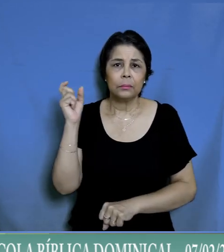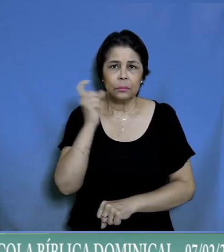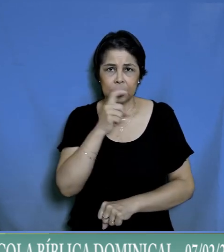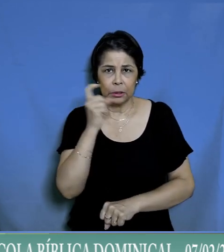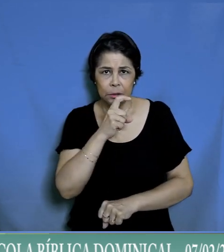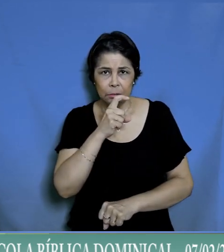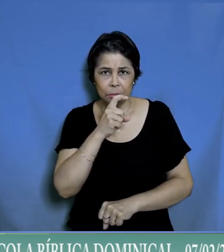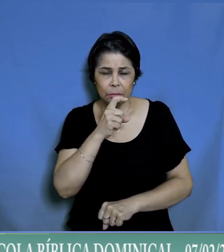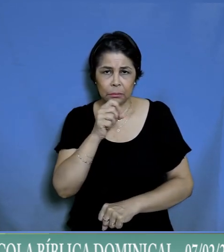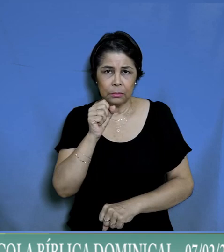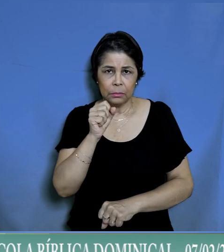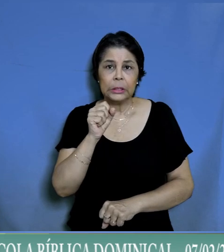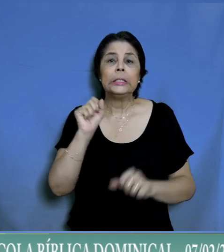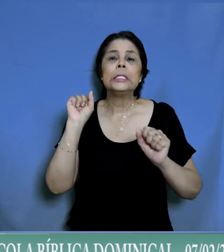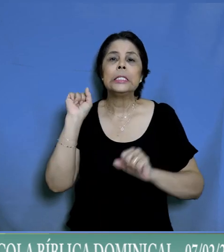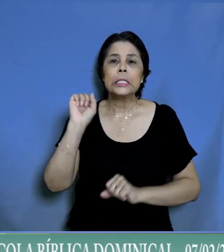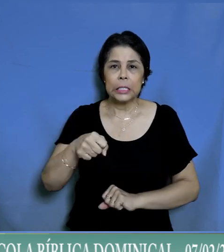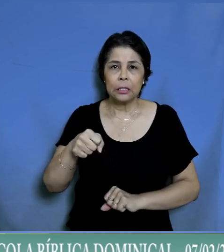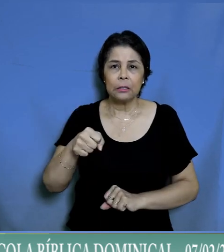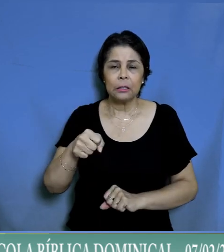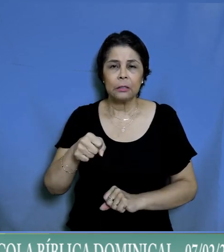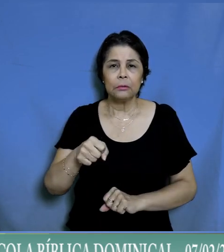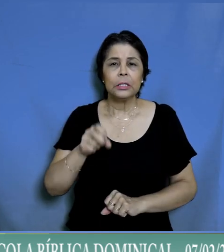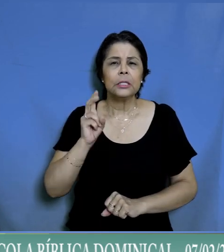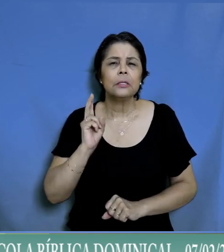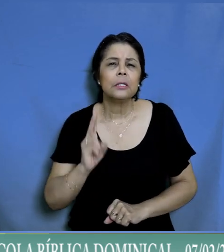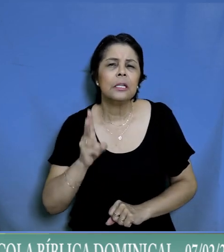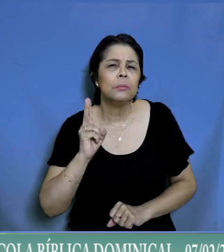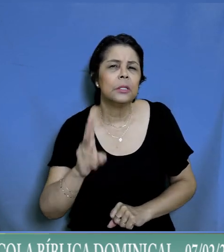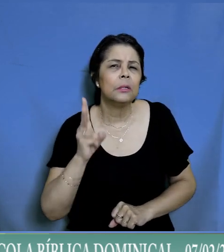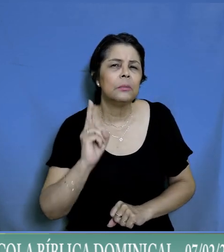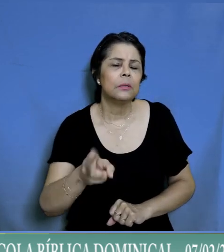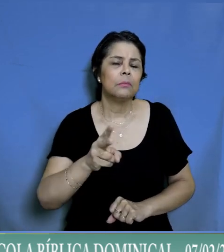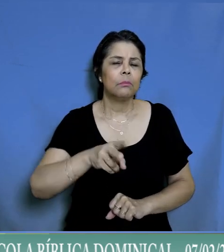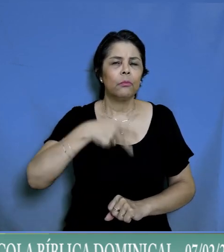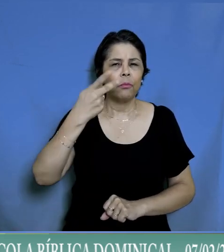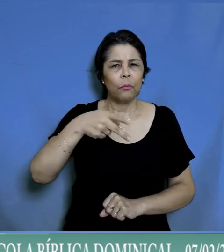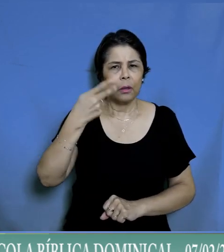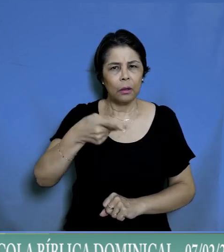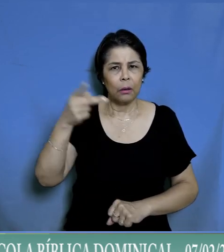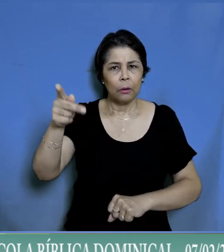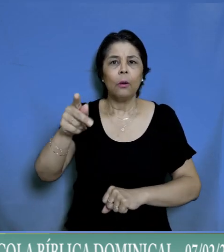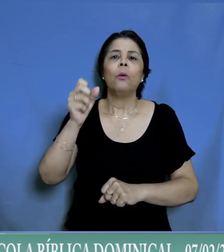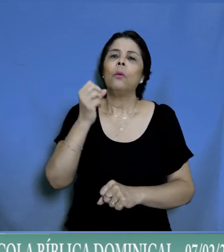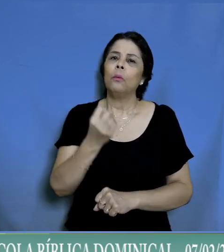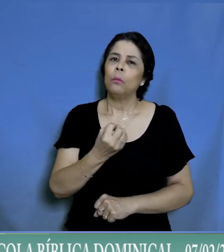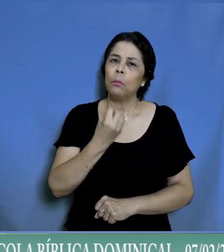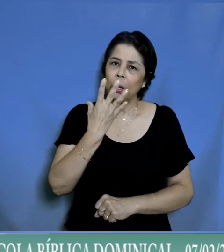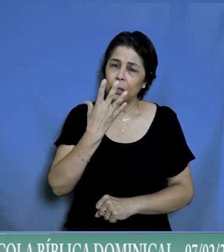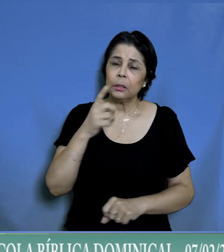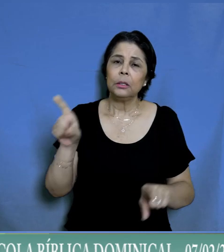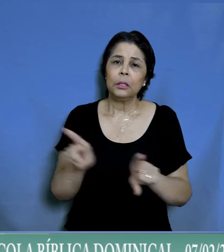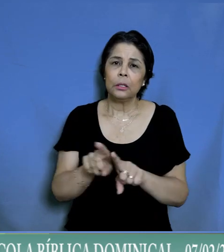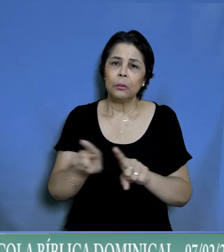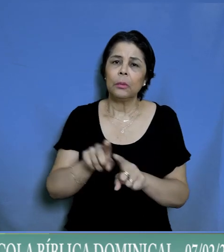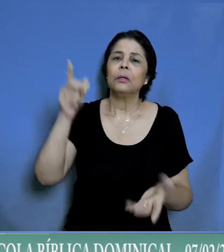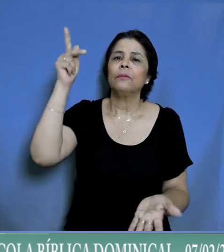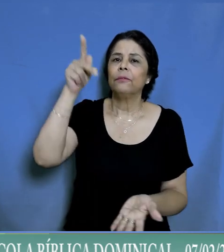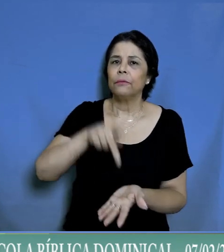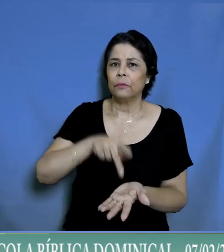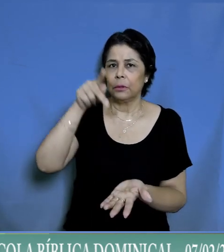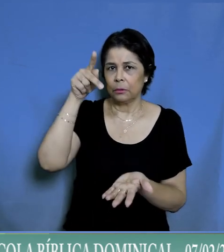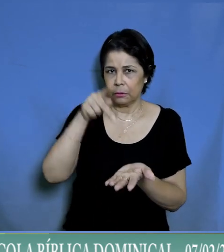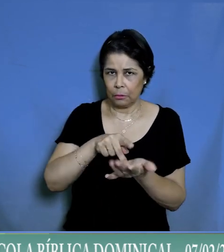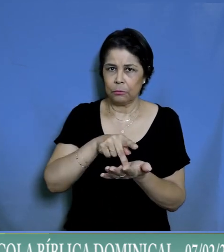antes trabalhe, fazendo com as próprias mãos o que é bom. O trabalho deve terminar com uma coisa